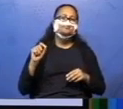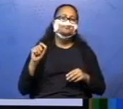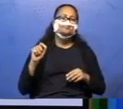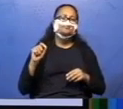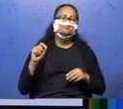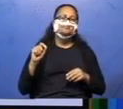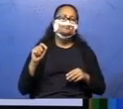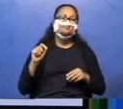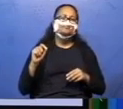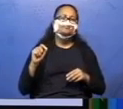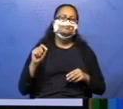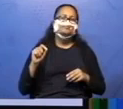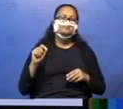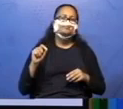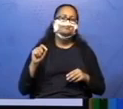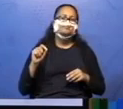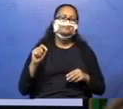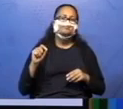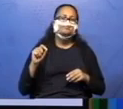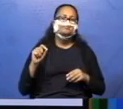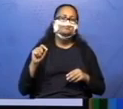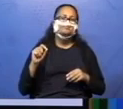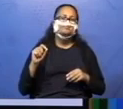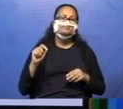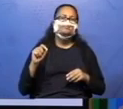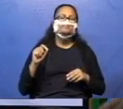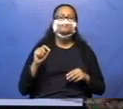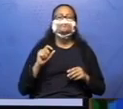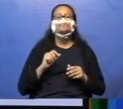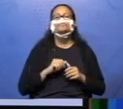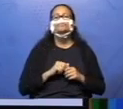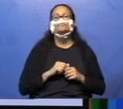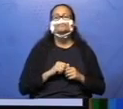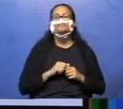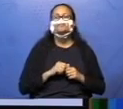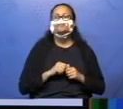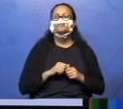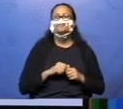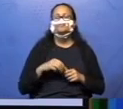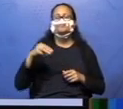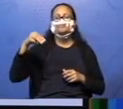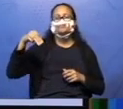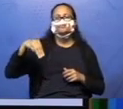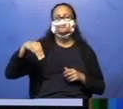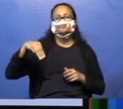frente? Só pode ser o M. E aí, o que fica?